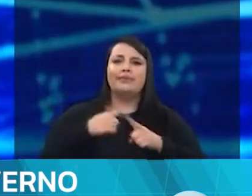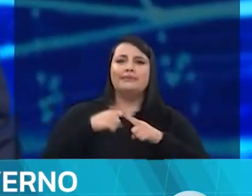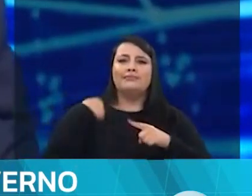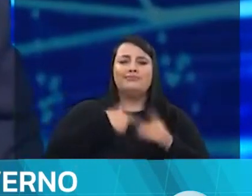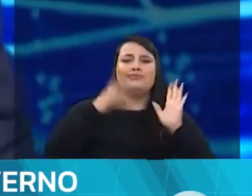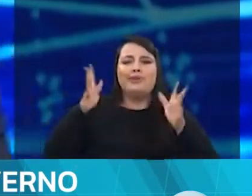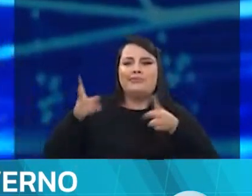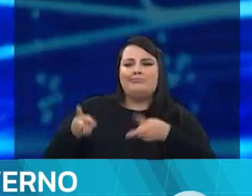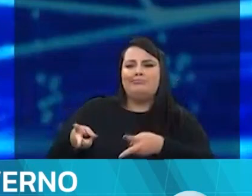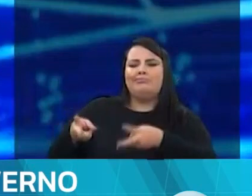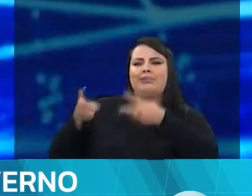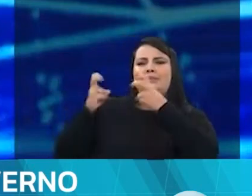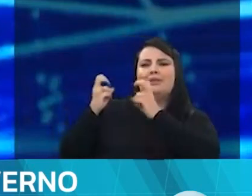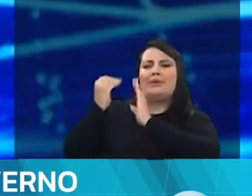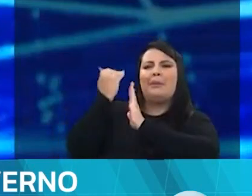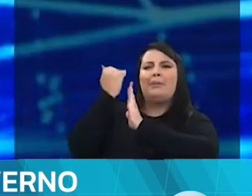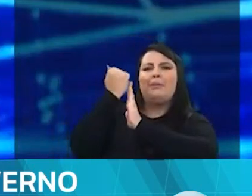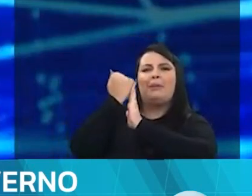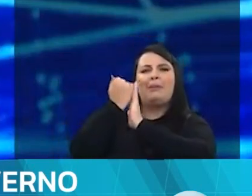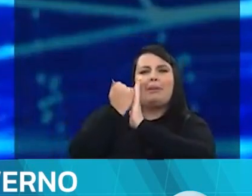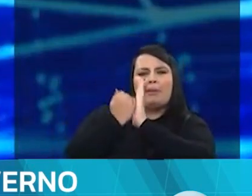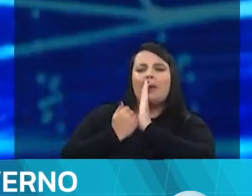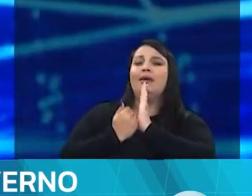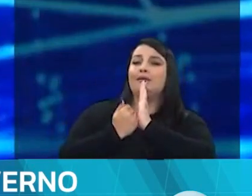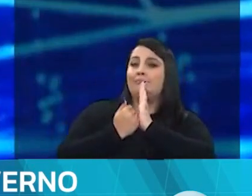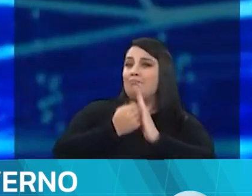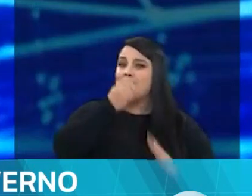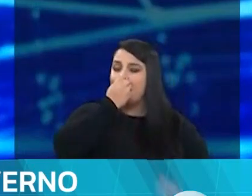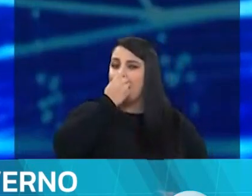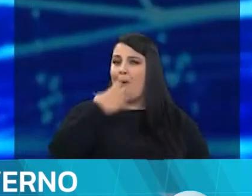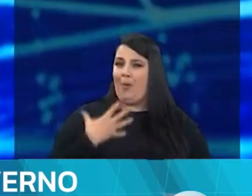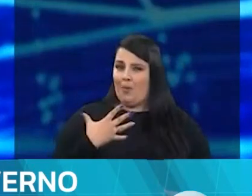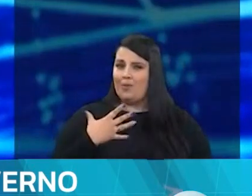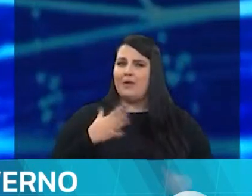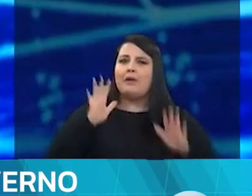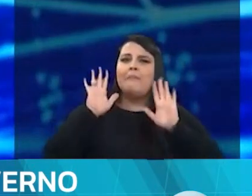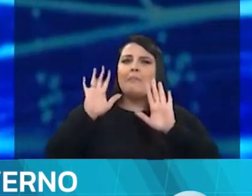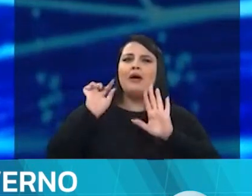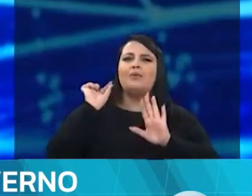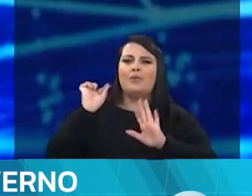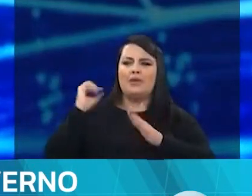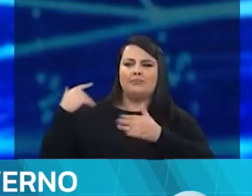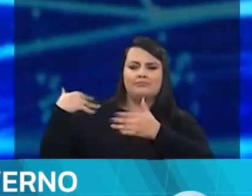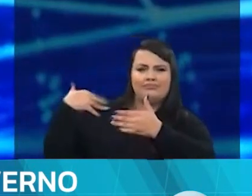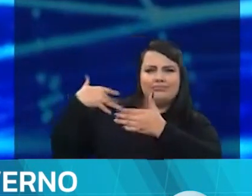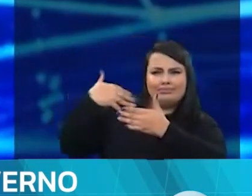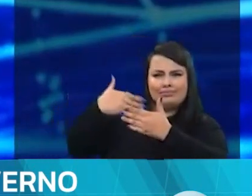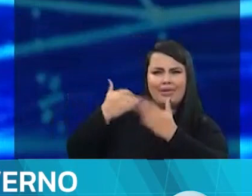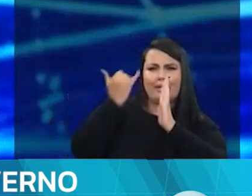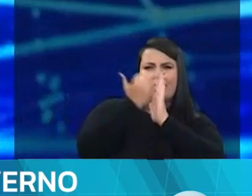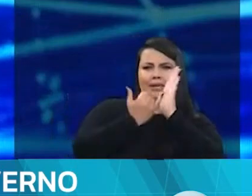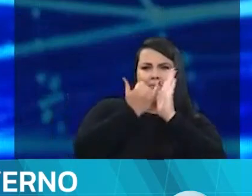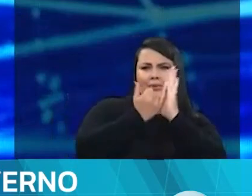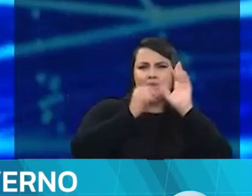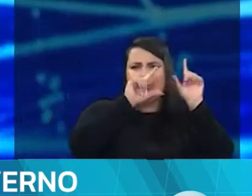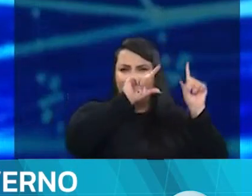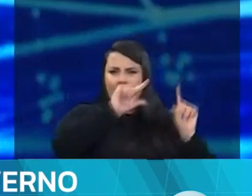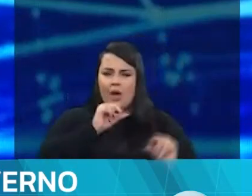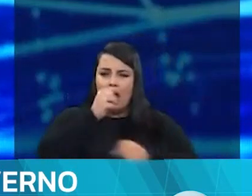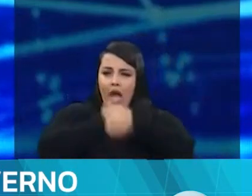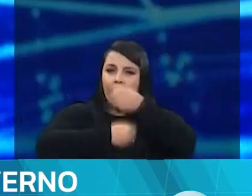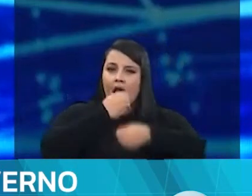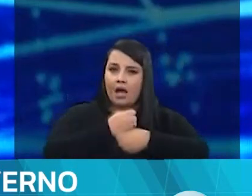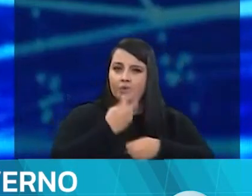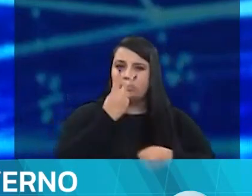já reduzindo, e reduzindo de forma significativa. As previsões já dão conta que a inflação deve terminar o ano de 2022